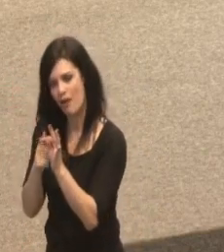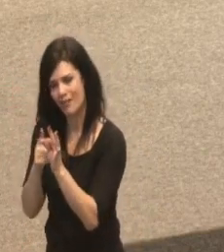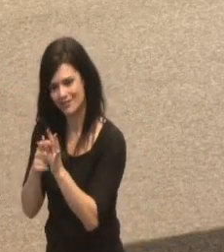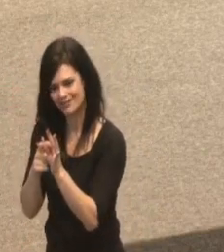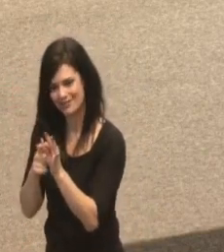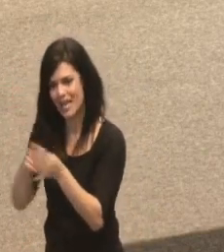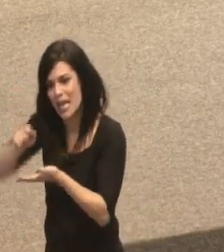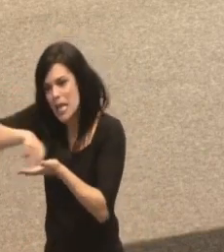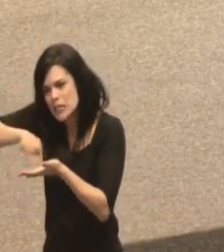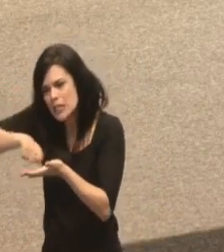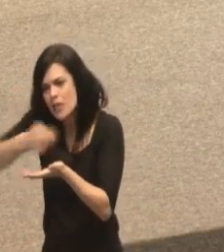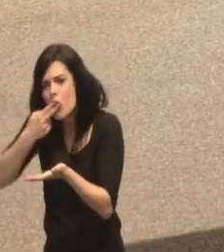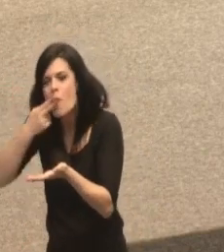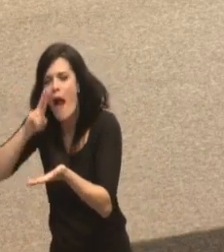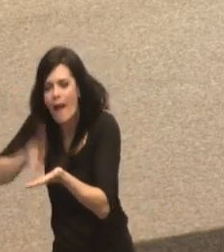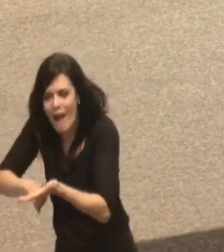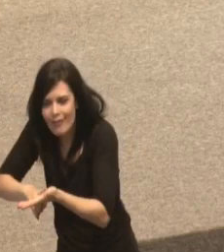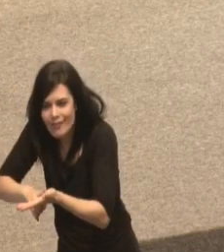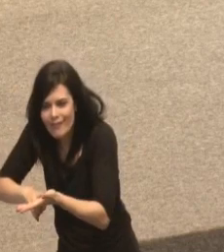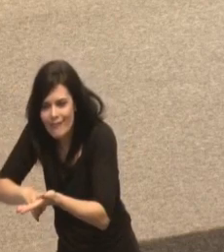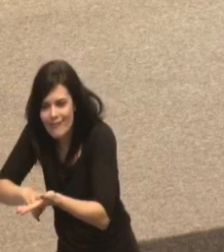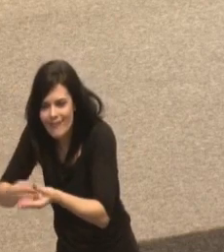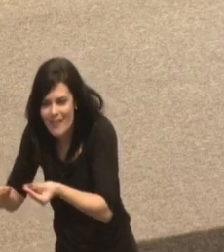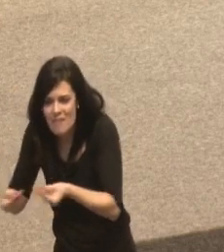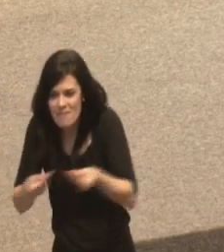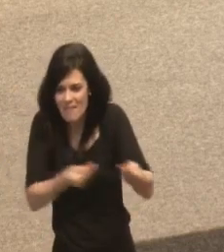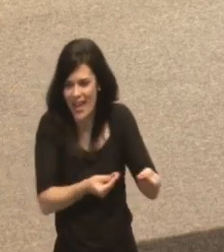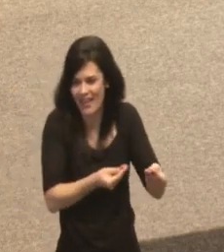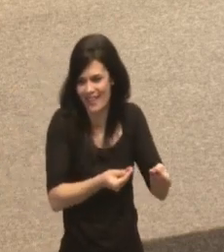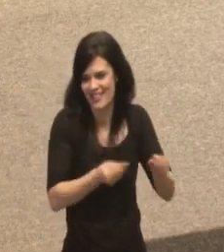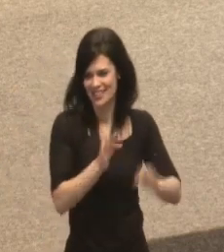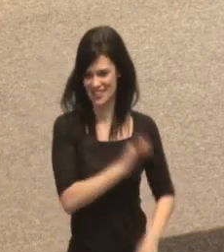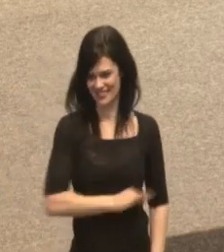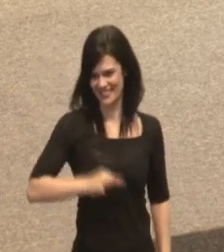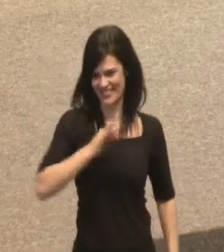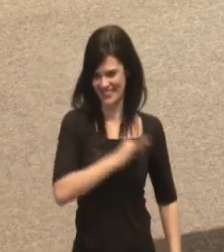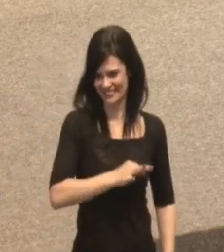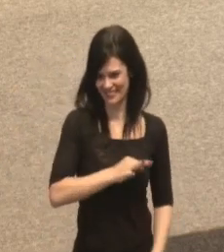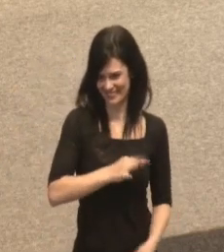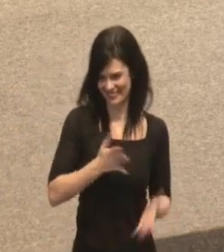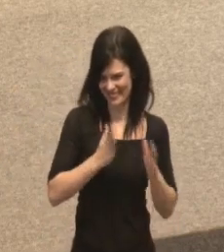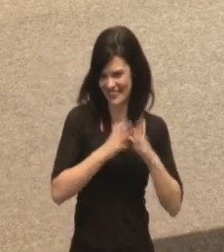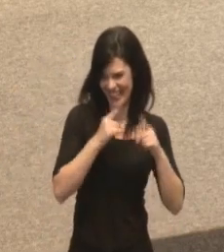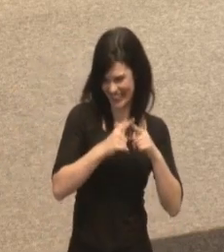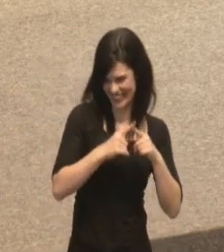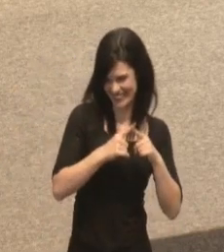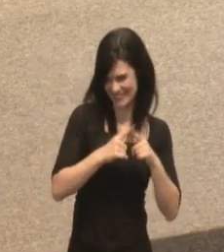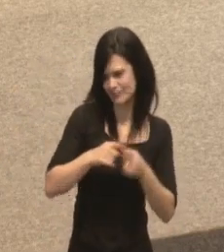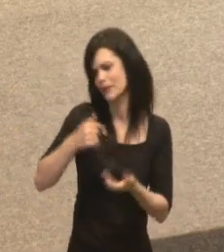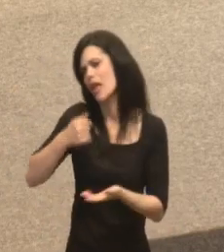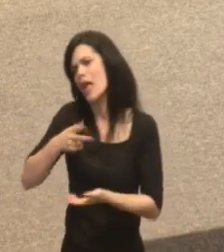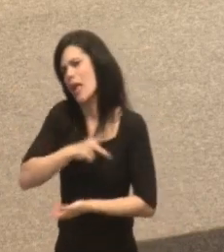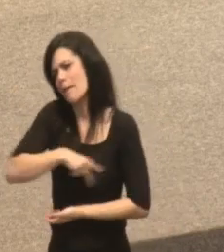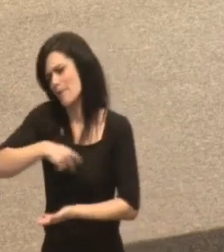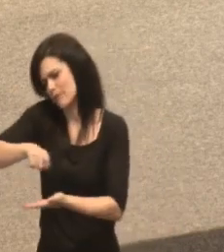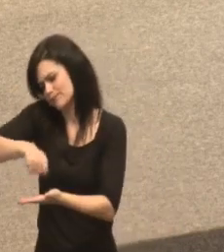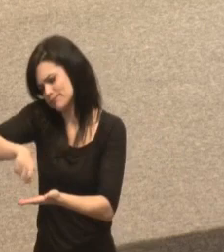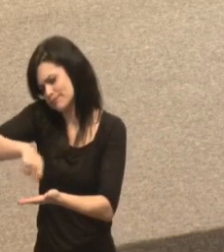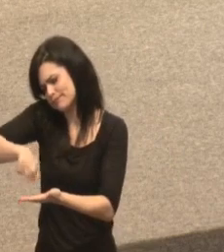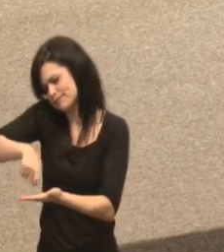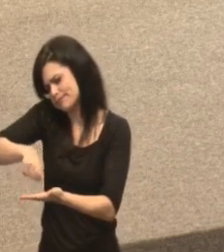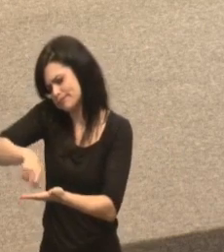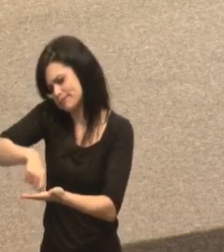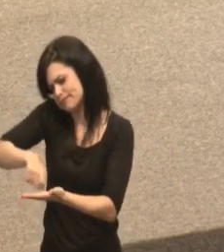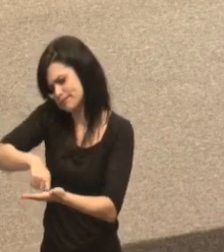uma cartinha para a igreja em Filipos. Eu vou escrever uma cartinha para os filipenses. E Paulo e Timóteo então se dirigem àquela igreja e começa